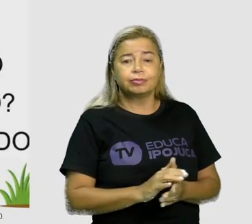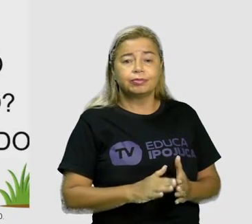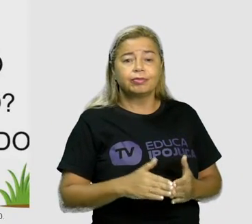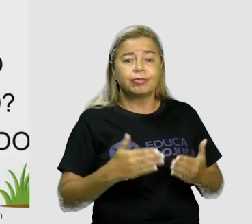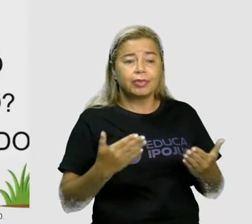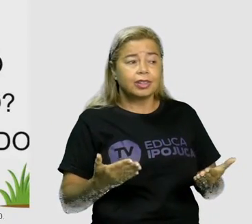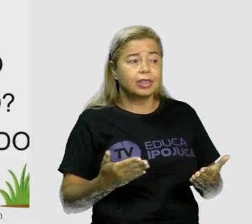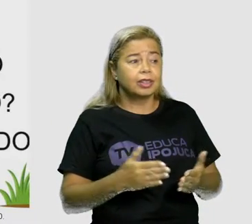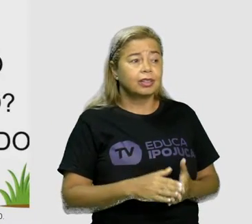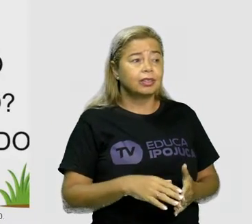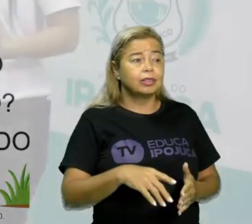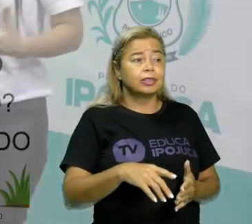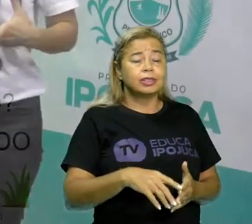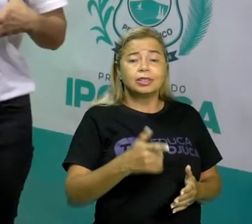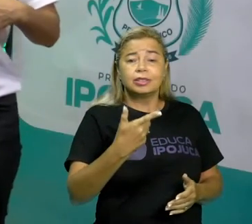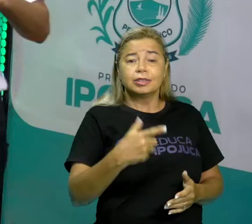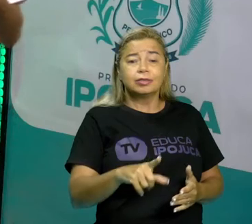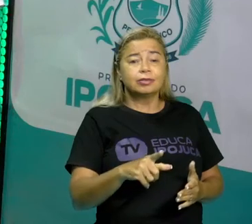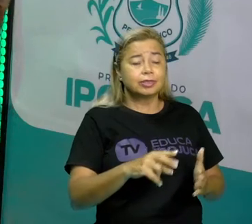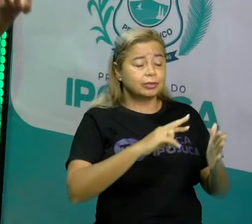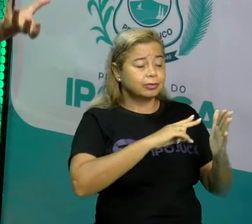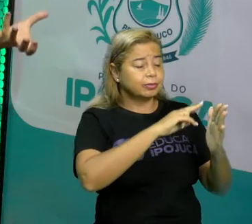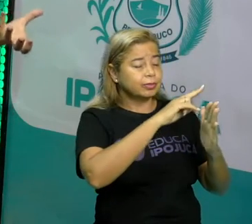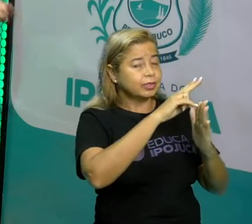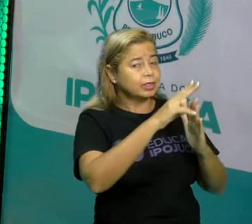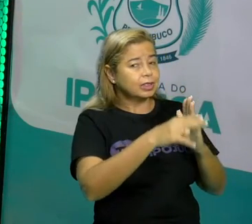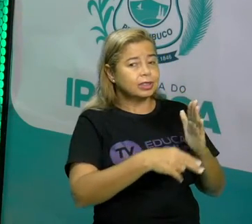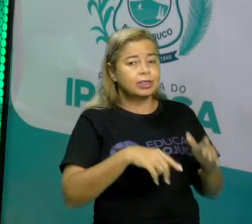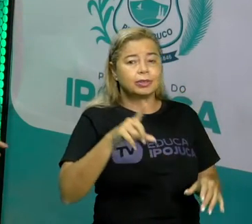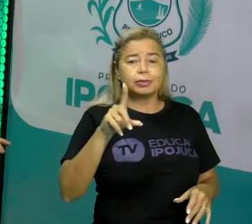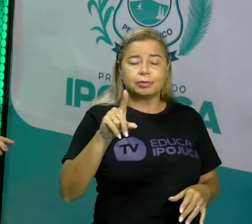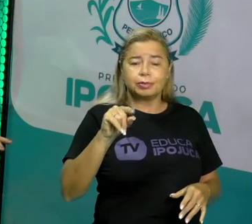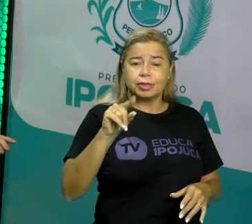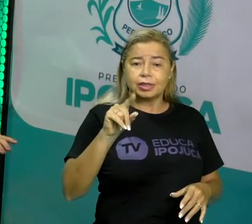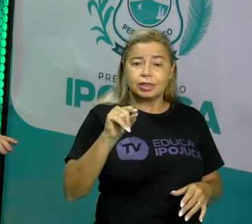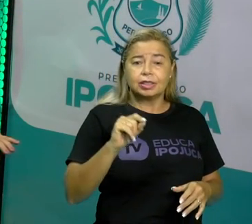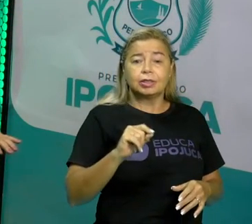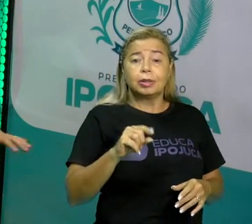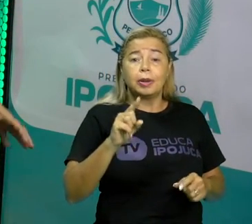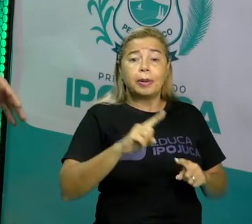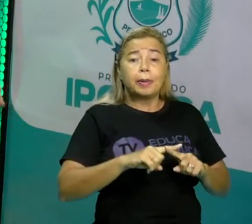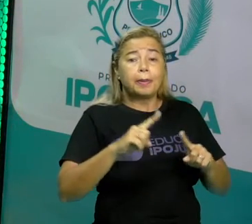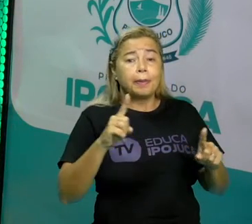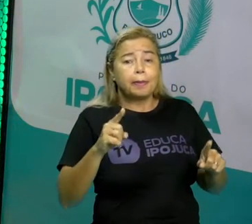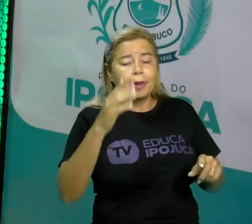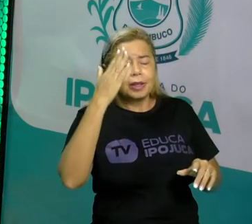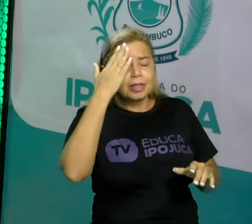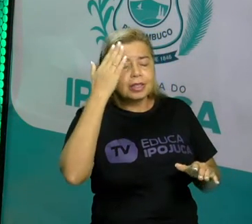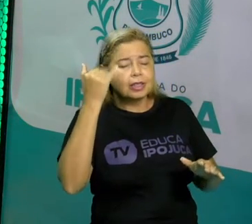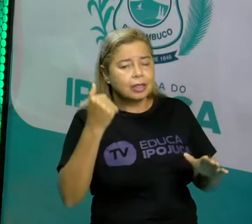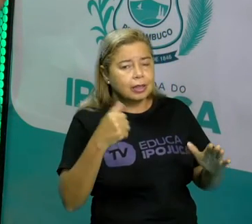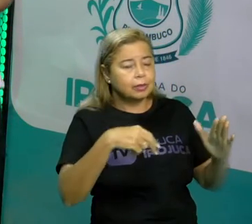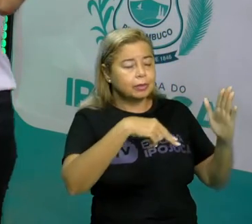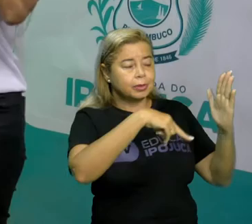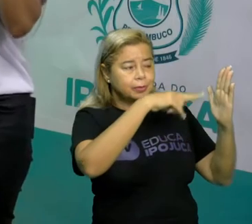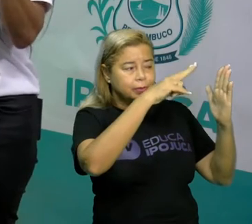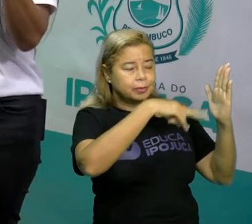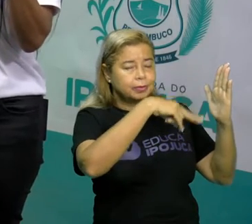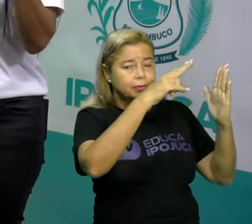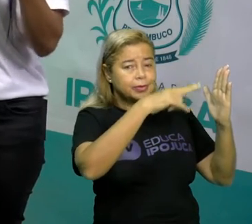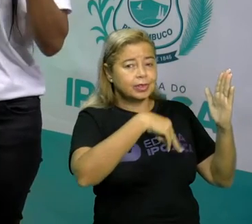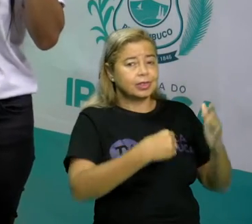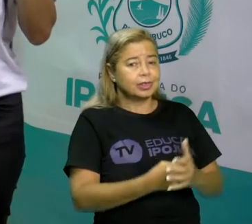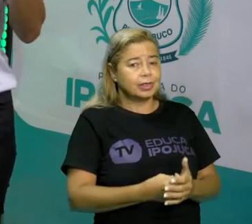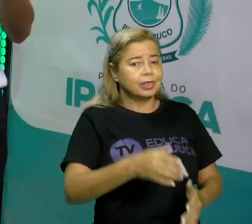o desenho do passarinho, mas nós compreendemos aquilo que a gente está lendo. Por quê? Porque a gente